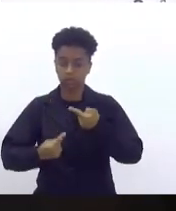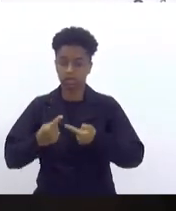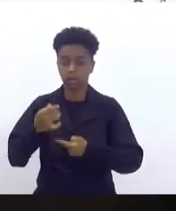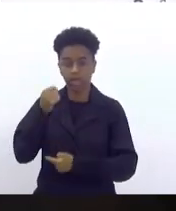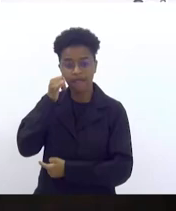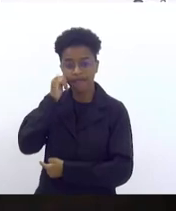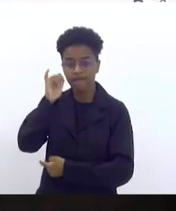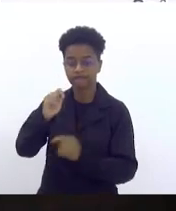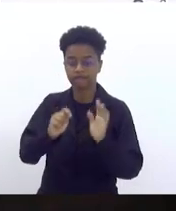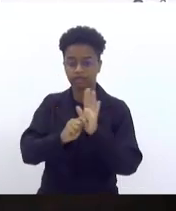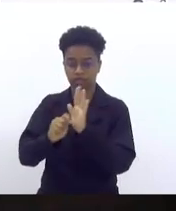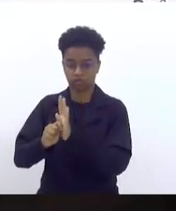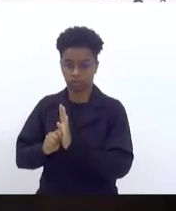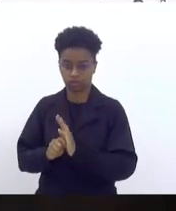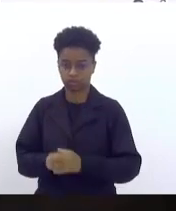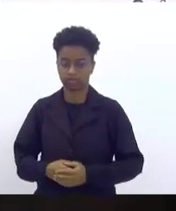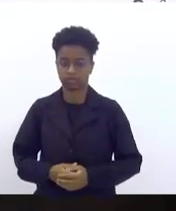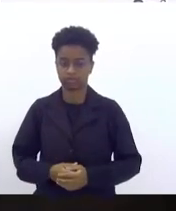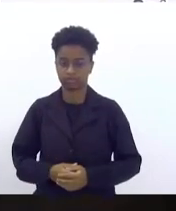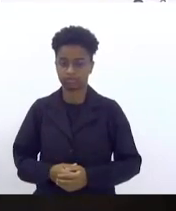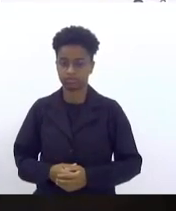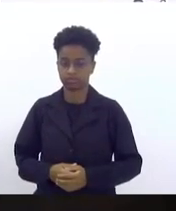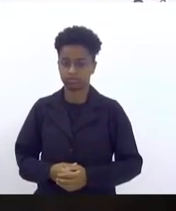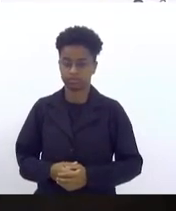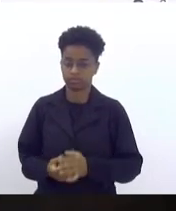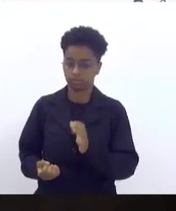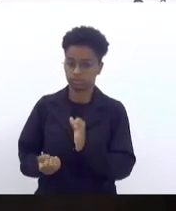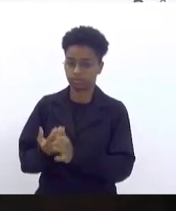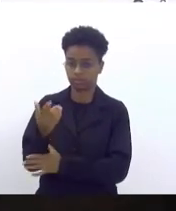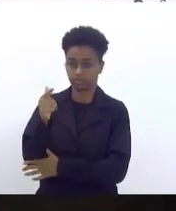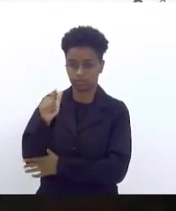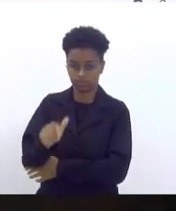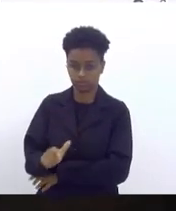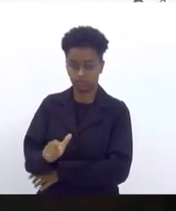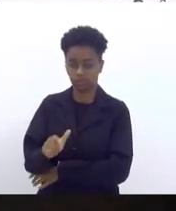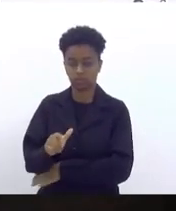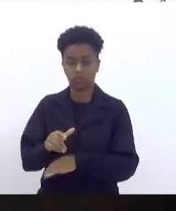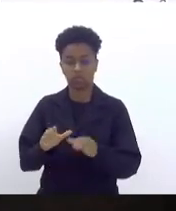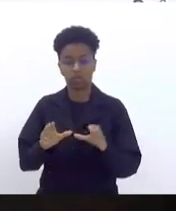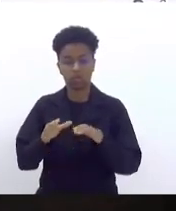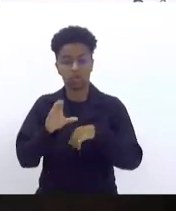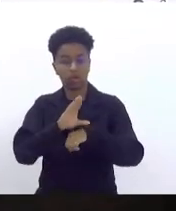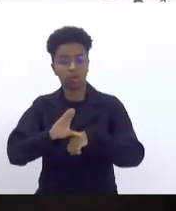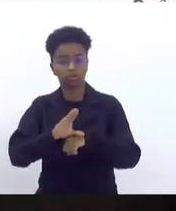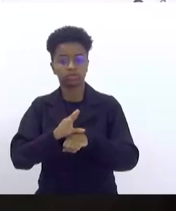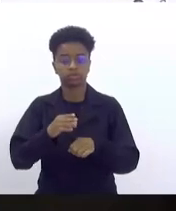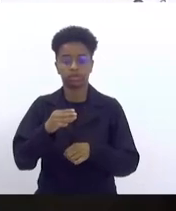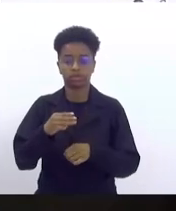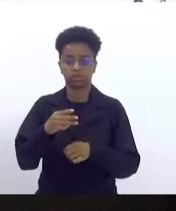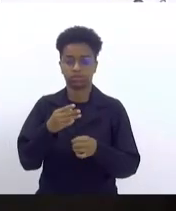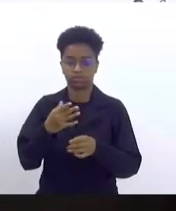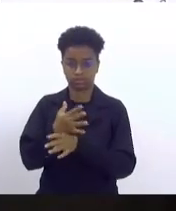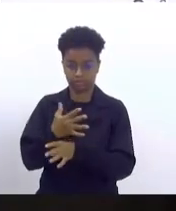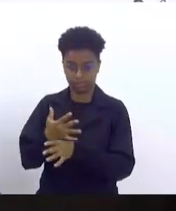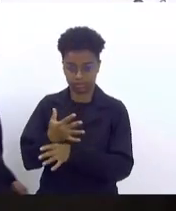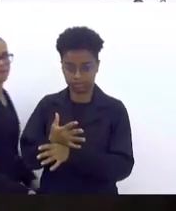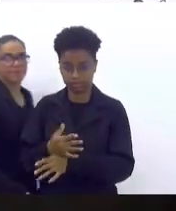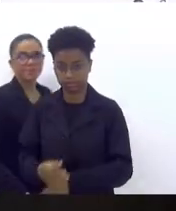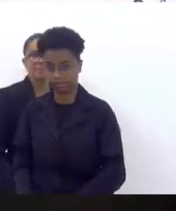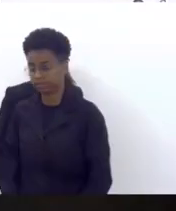prevenção às drogas a reativação dos conselhos municipais que